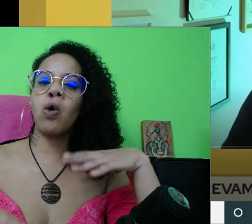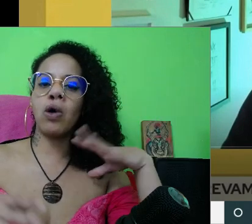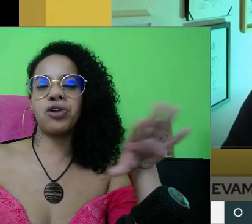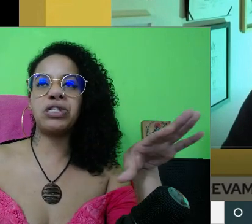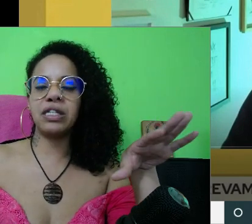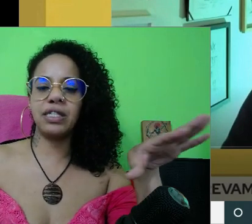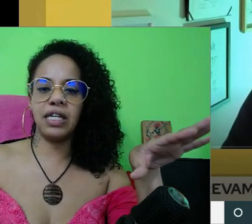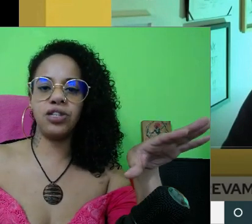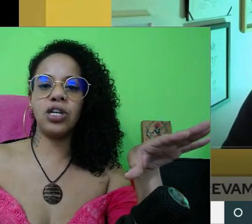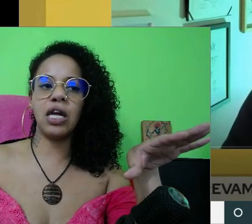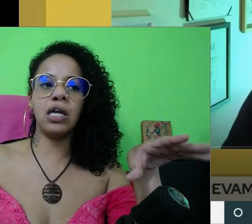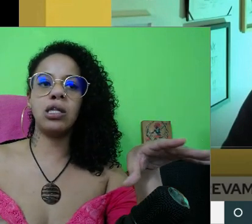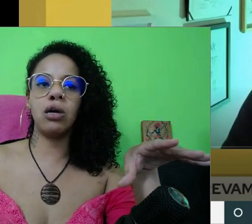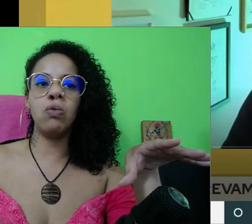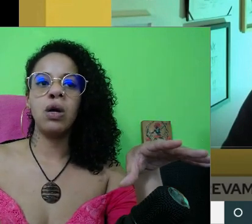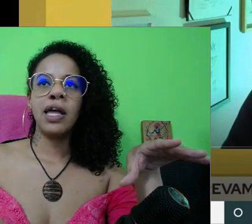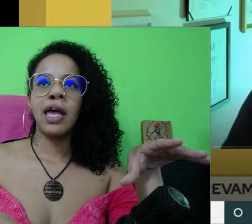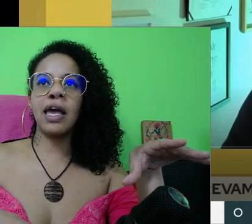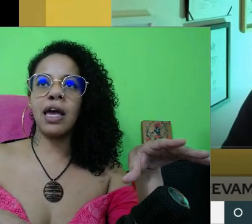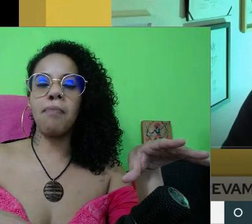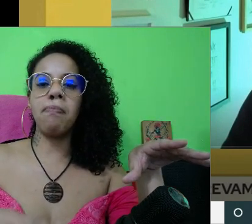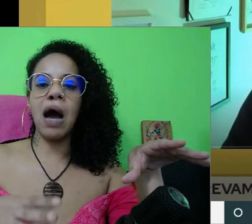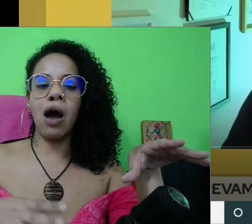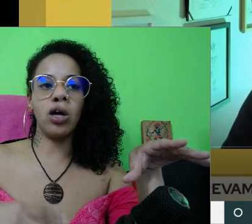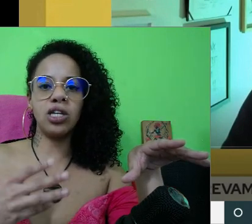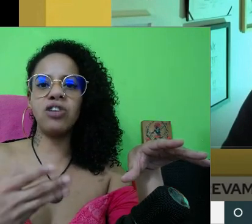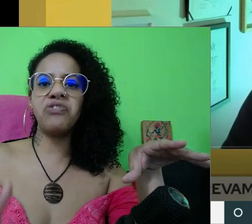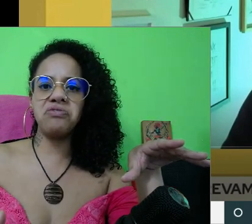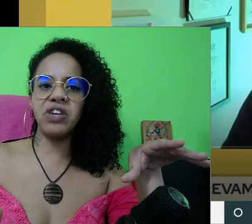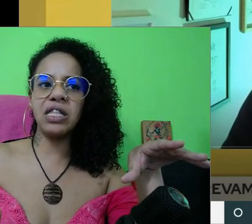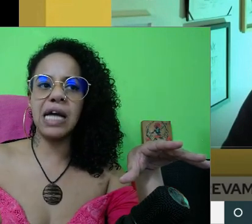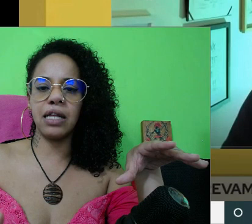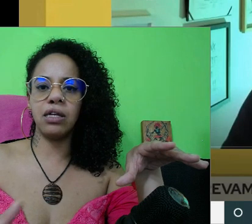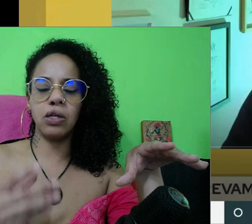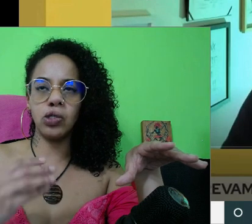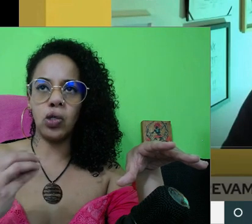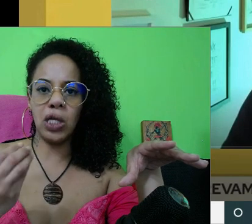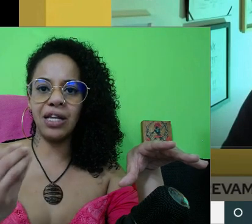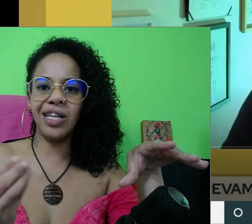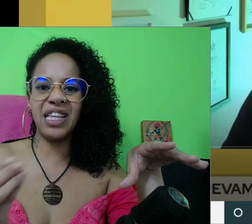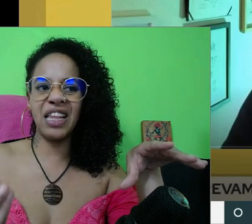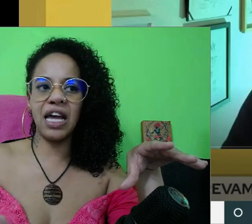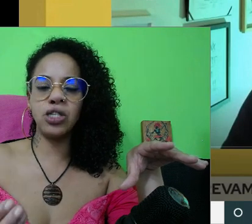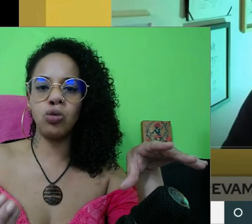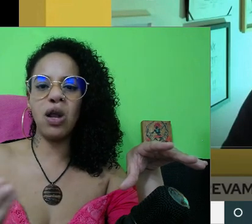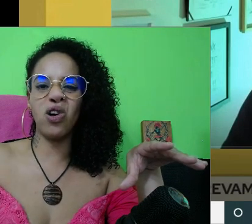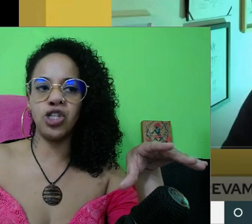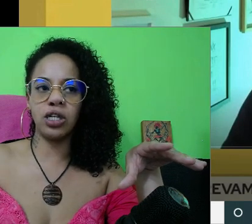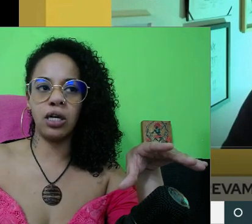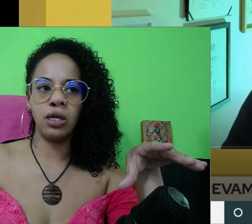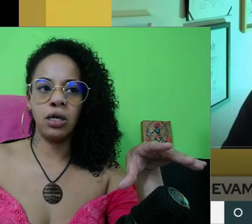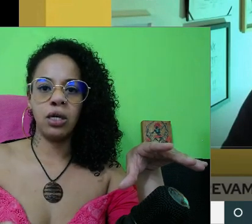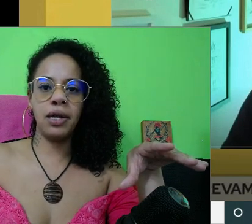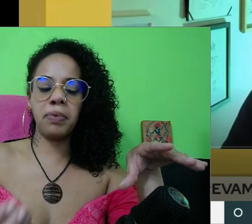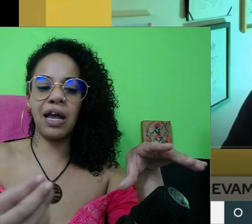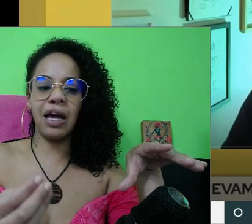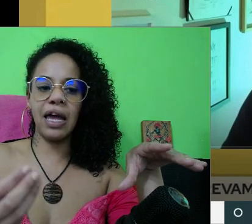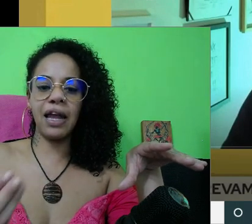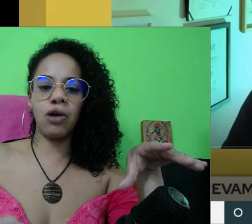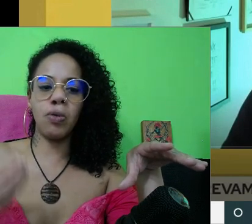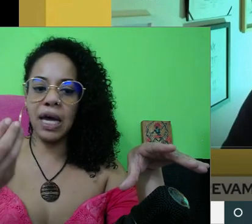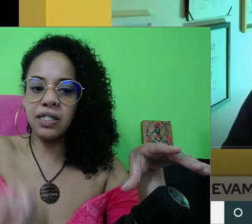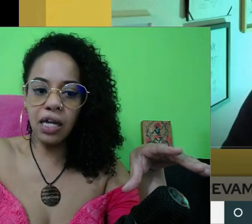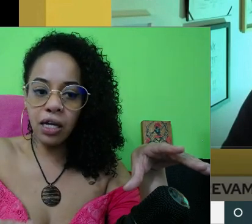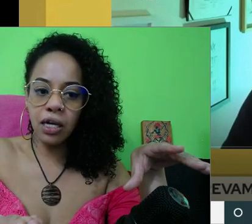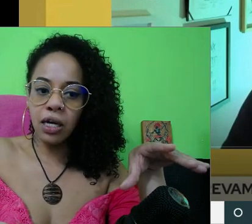qualquer coisa que seja então é a roda já foi inventada eu só tô tentando entender a sua lógica né porque